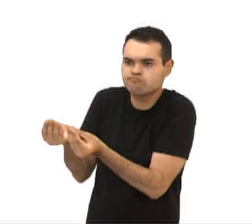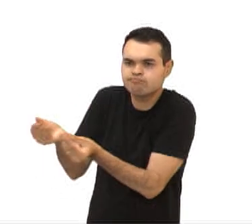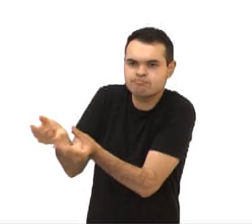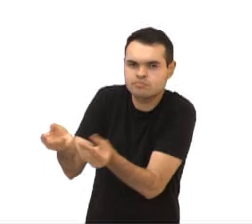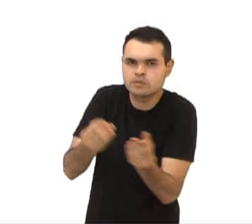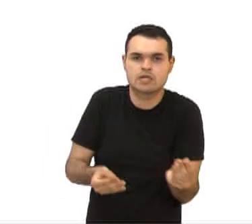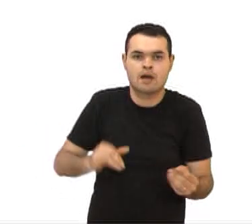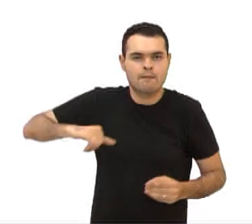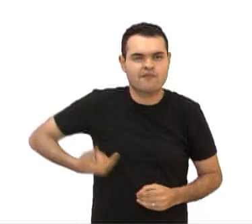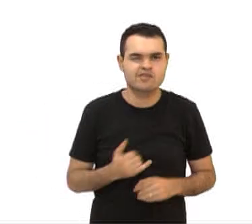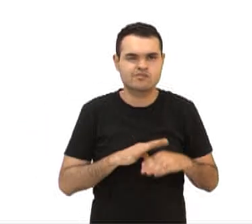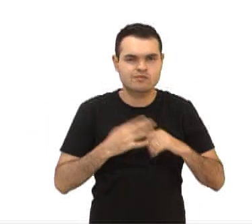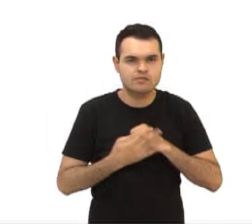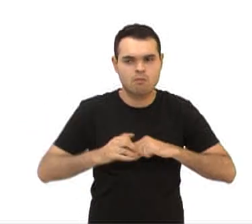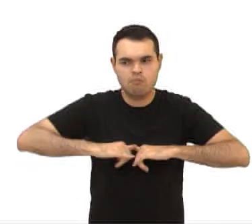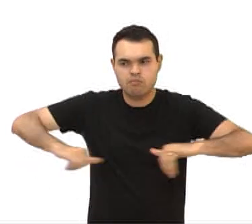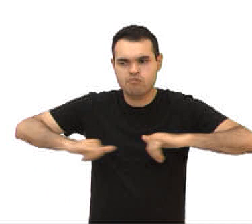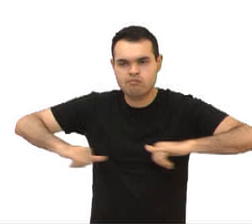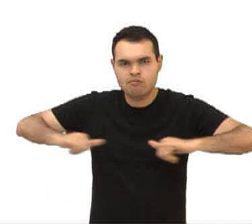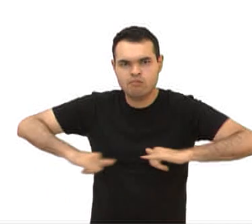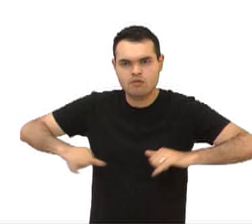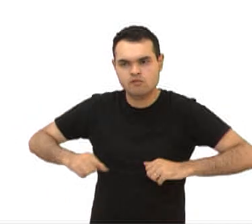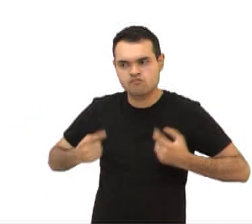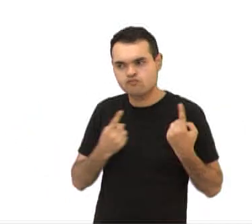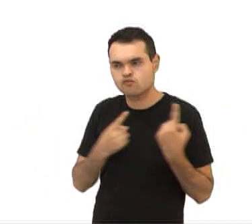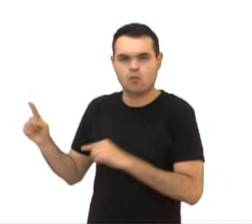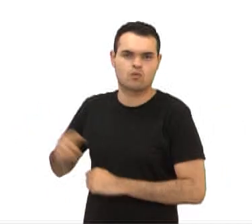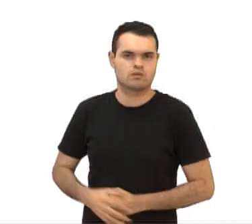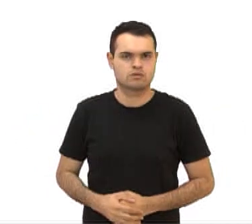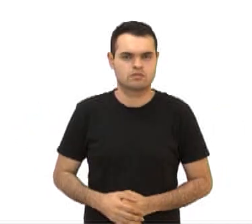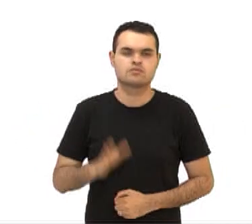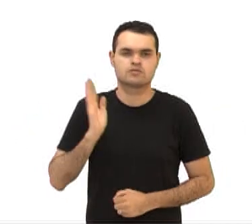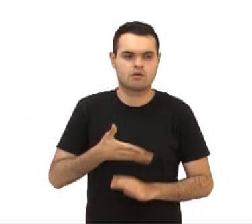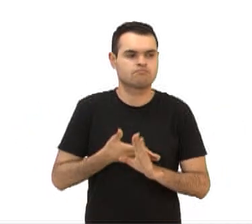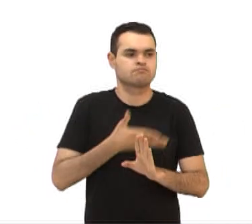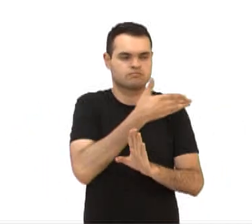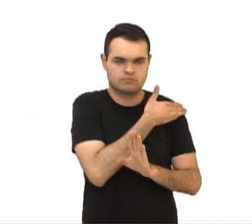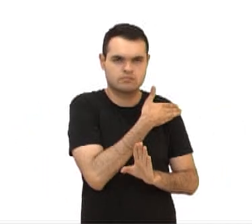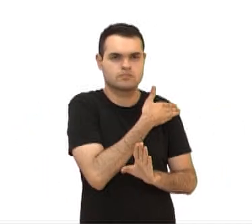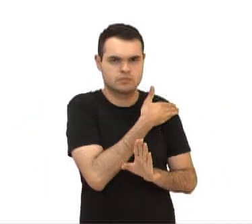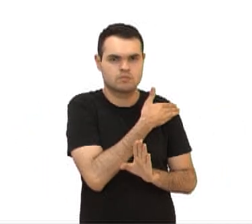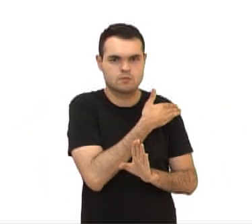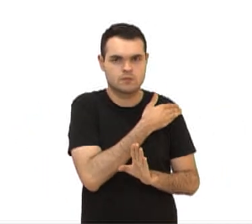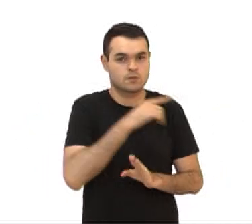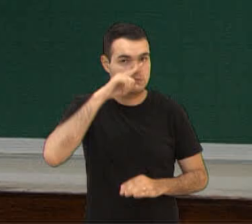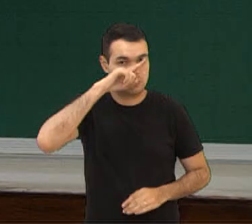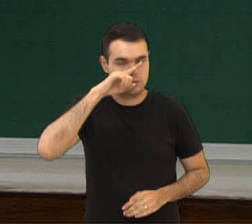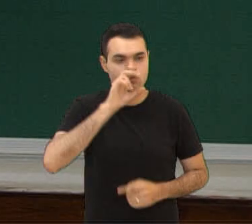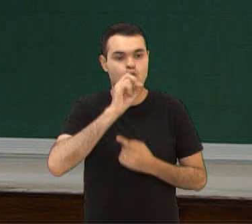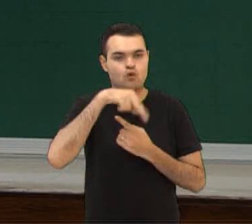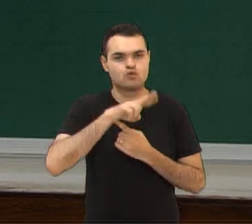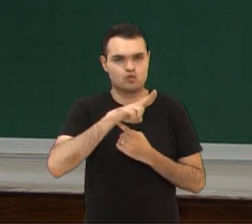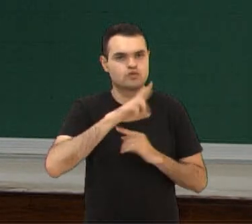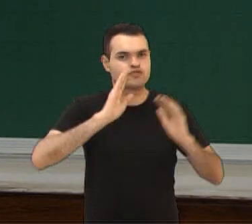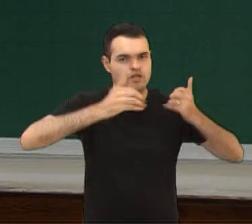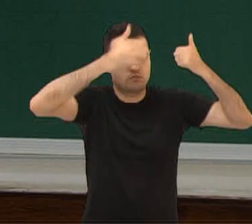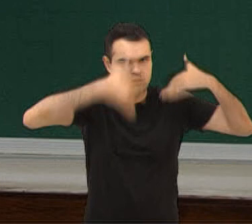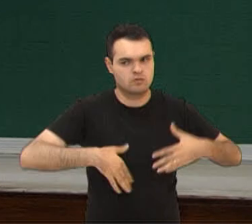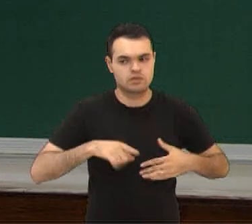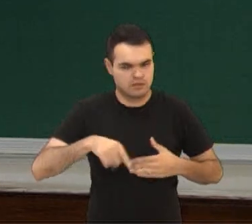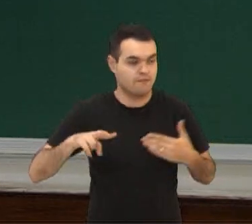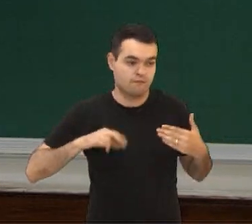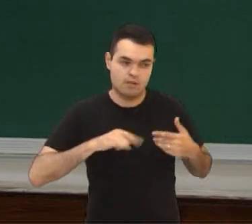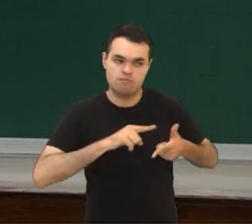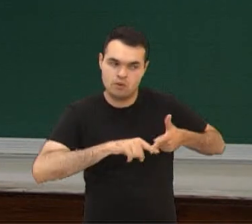crise do coronavírus para promover esse tipo de resistência, que já era vista como uma ameaça global pela Organização Mundial da Saúde.